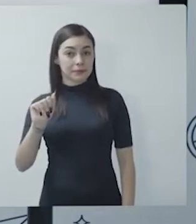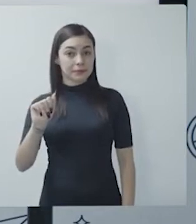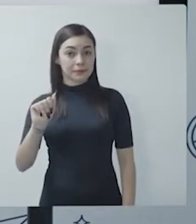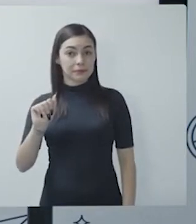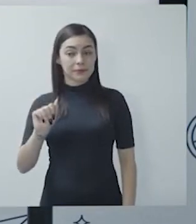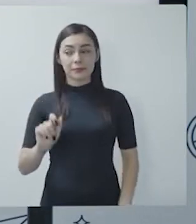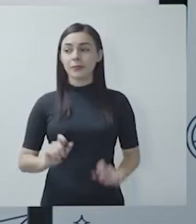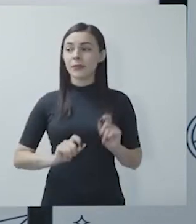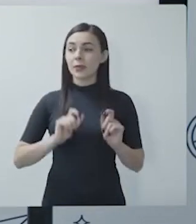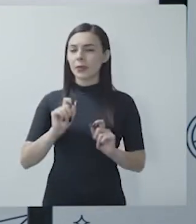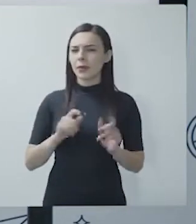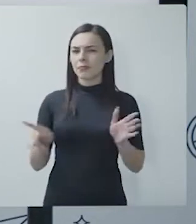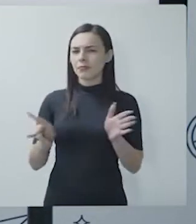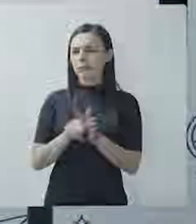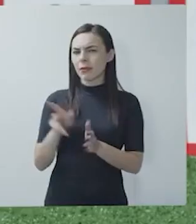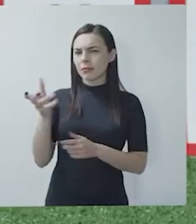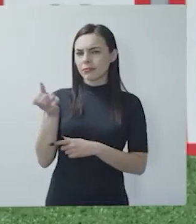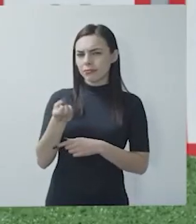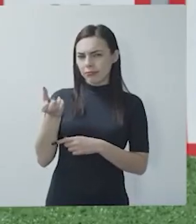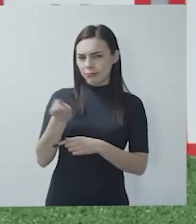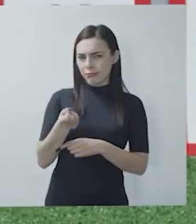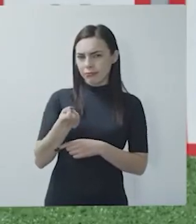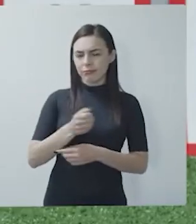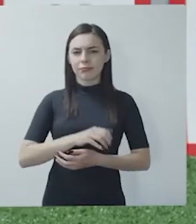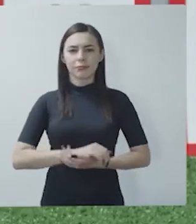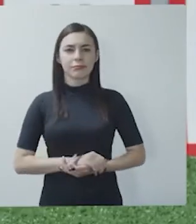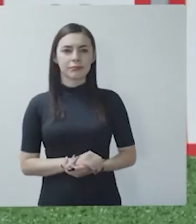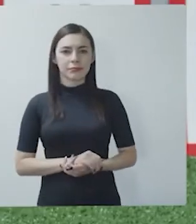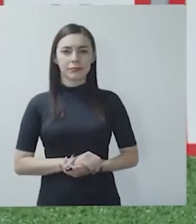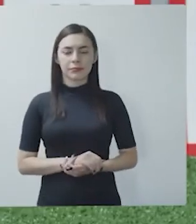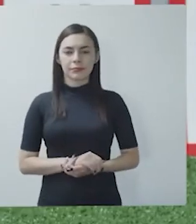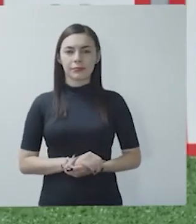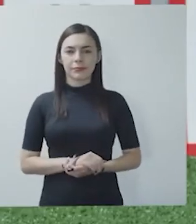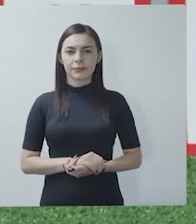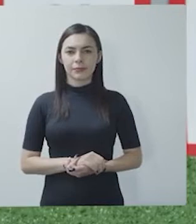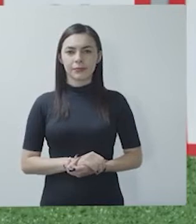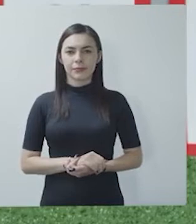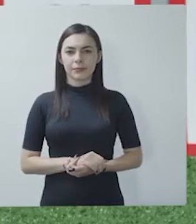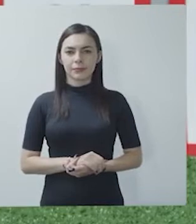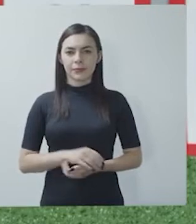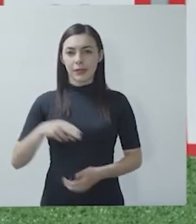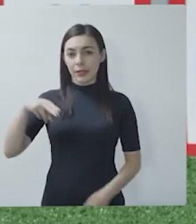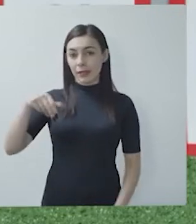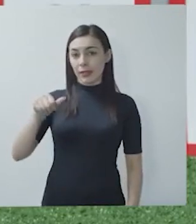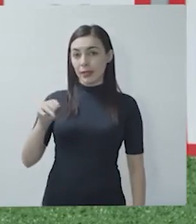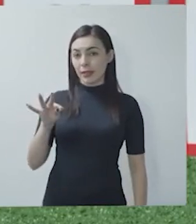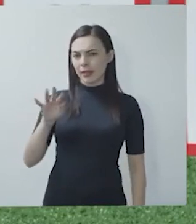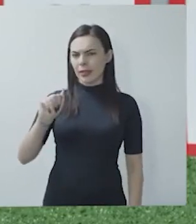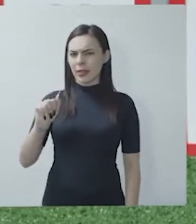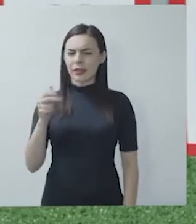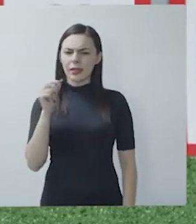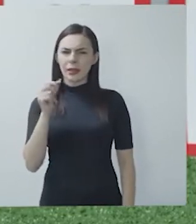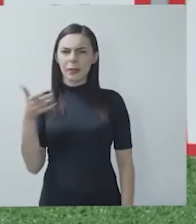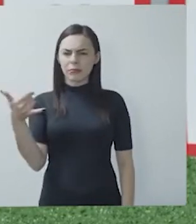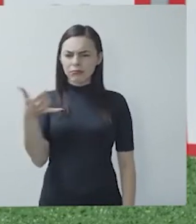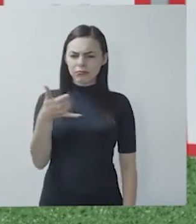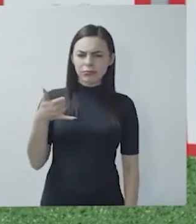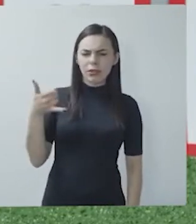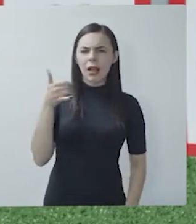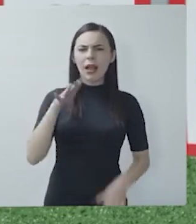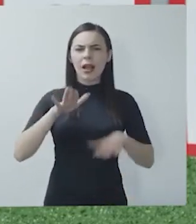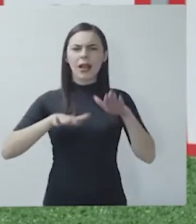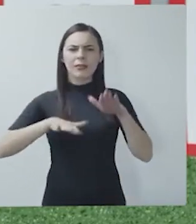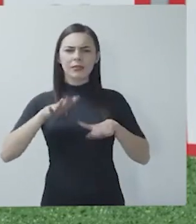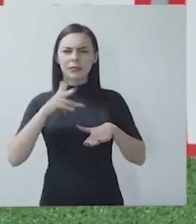Nata, que vem do leite. A nata, ela é uma parte do leite que tem, né? Que quando a gente às